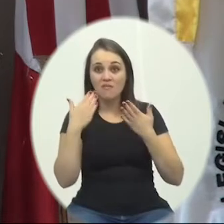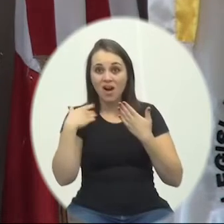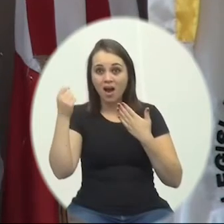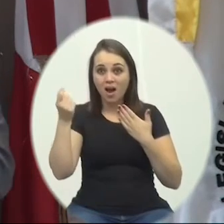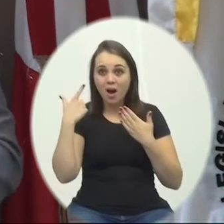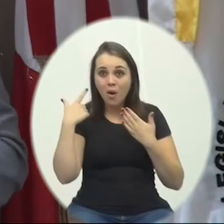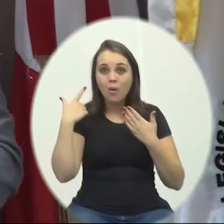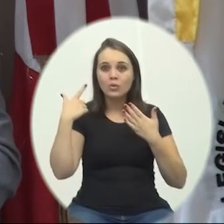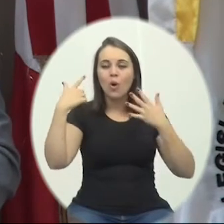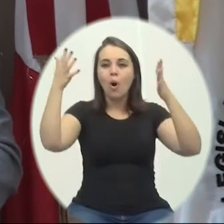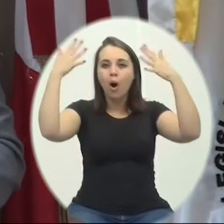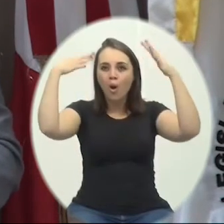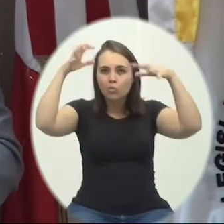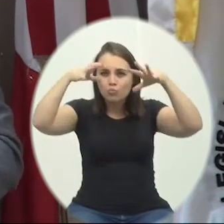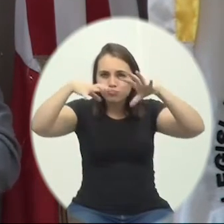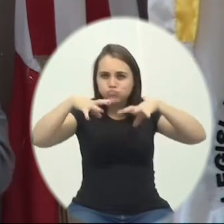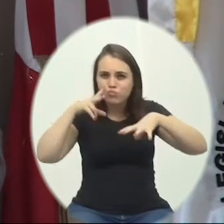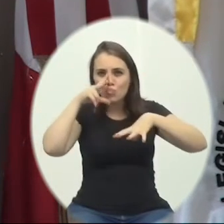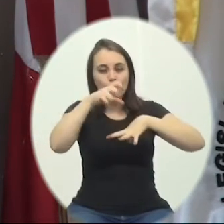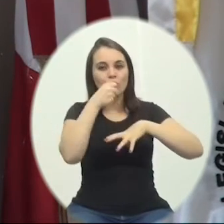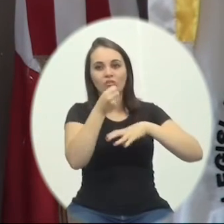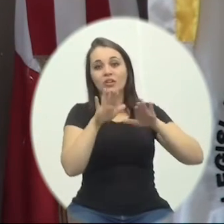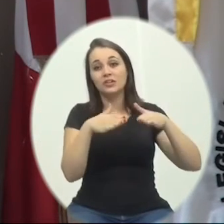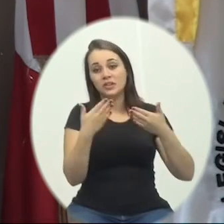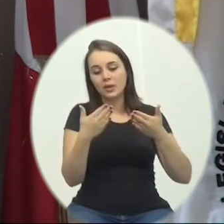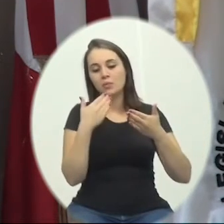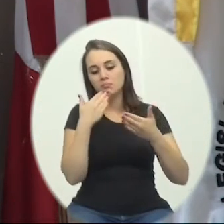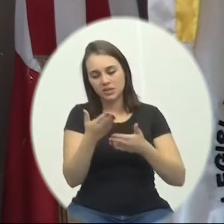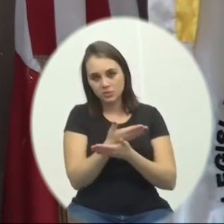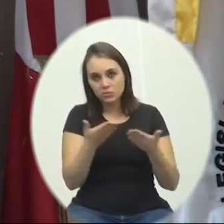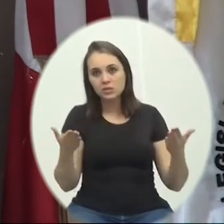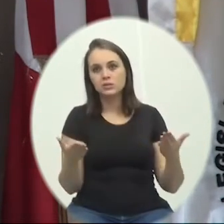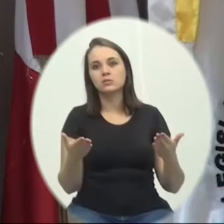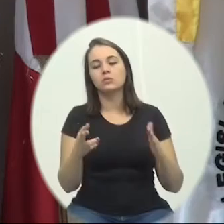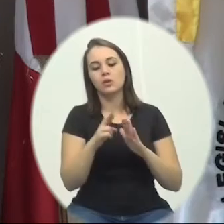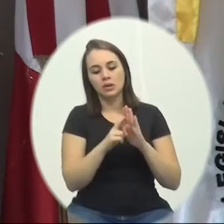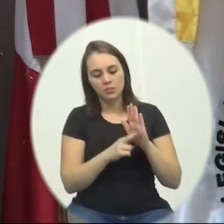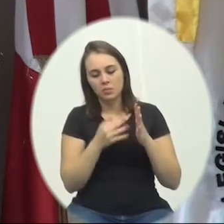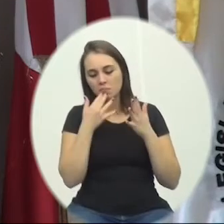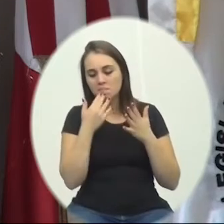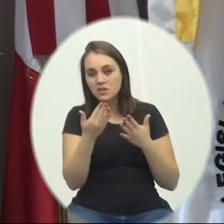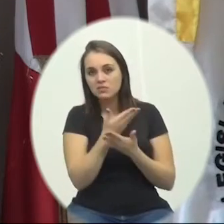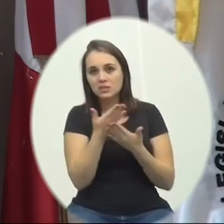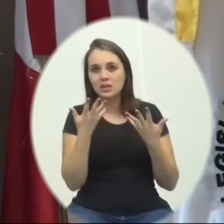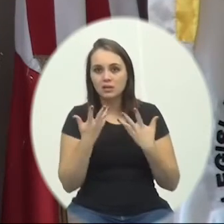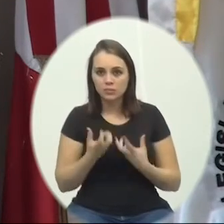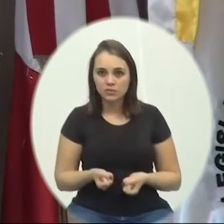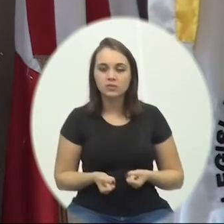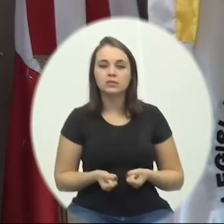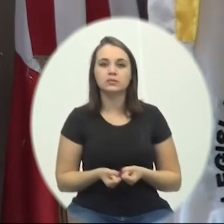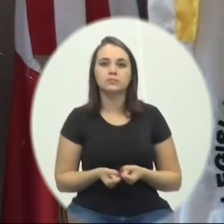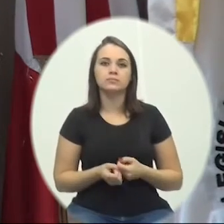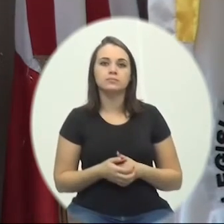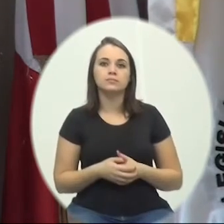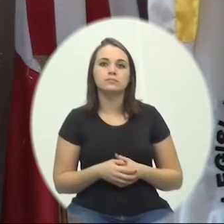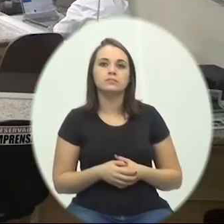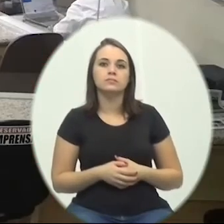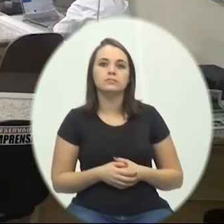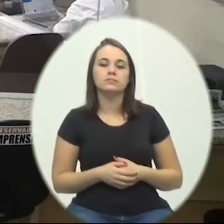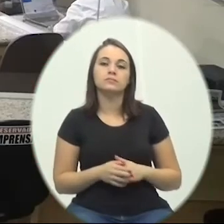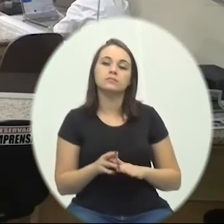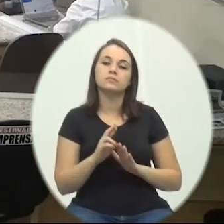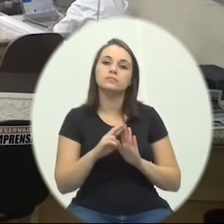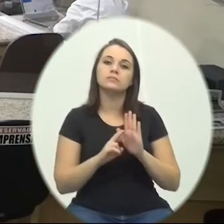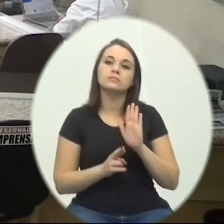hora. Então, gente, senhores vereadores, é esse o requerimento. Eu peço com a gentileza e aprovação de vossas excelências. O